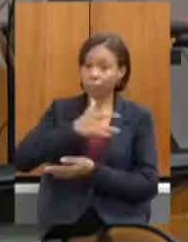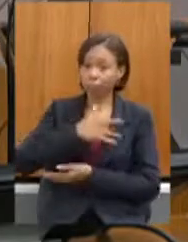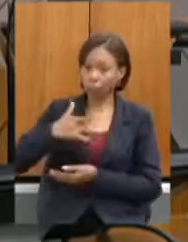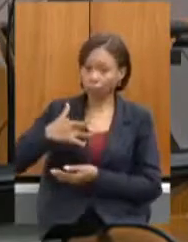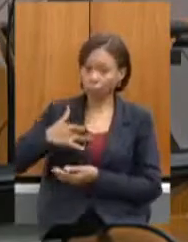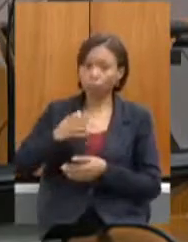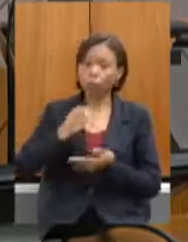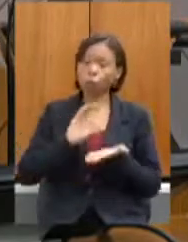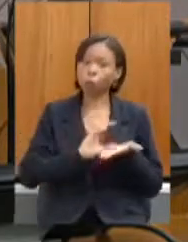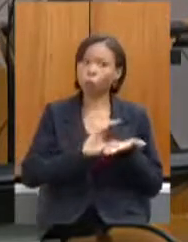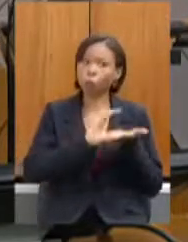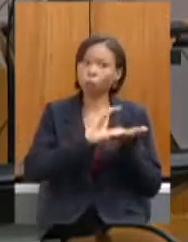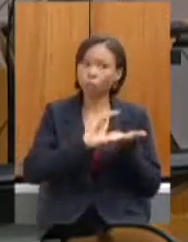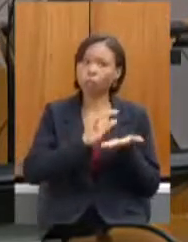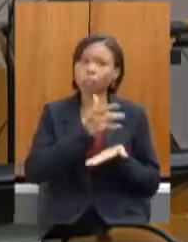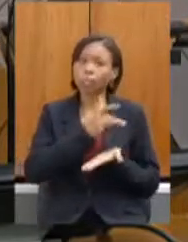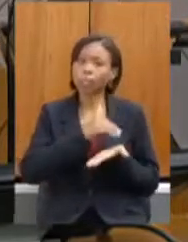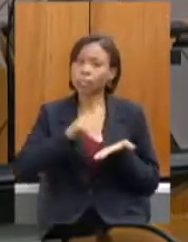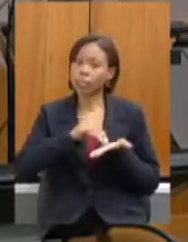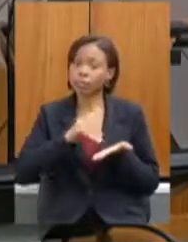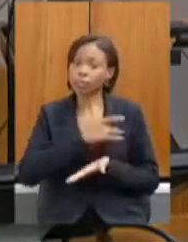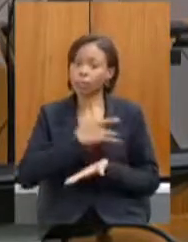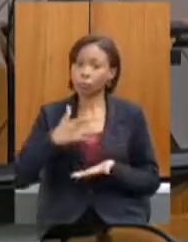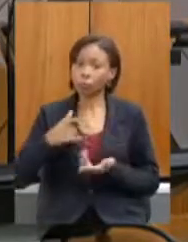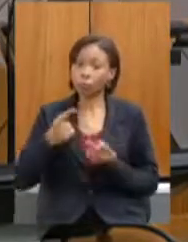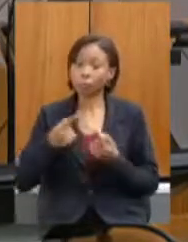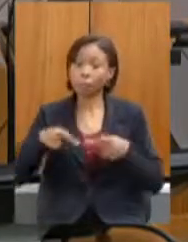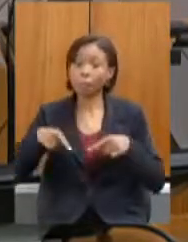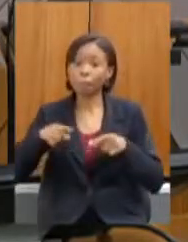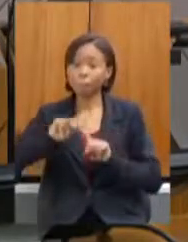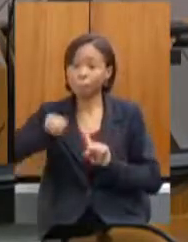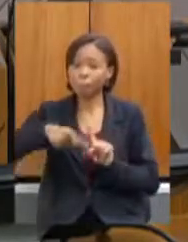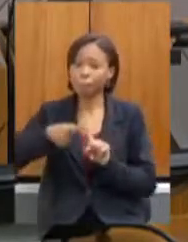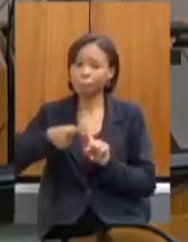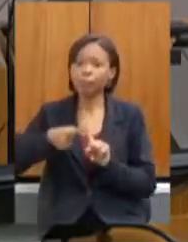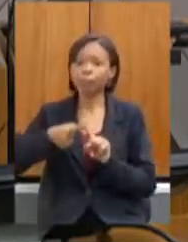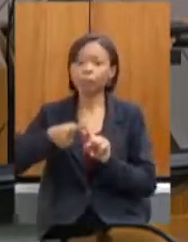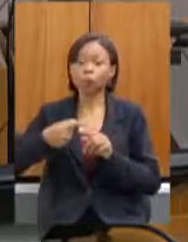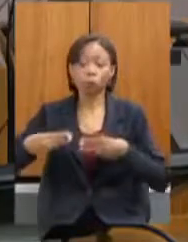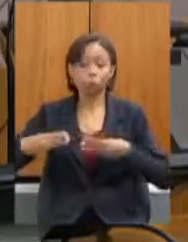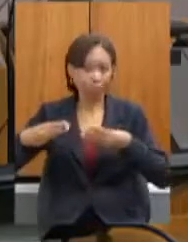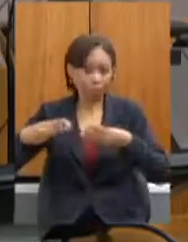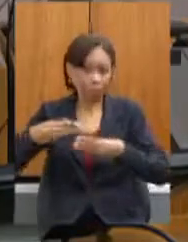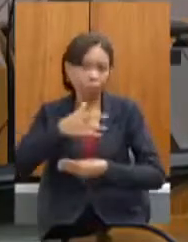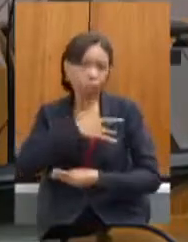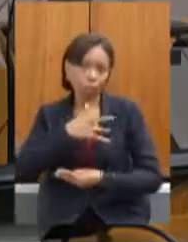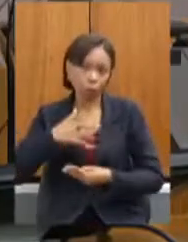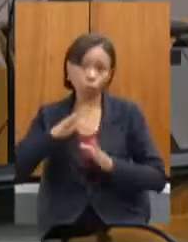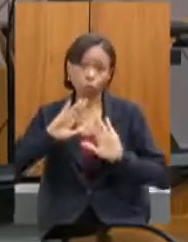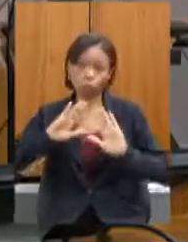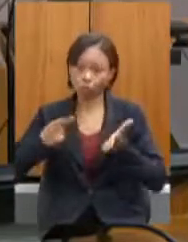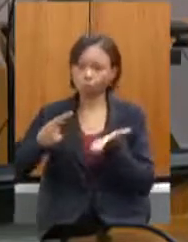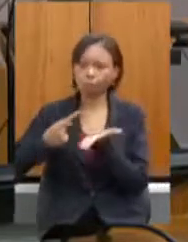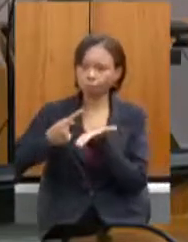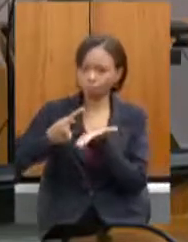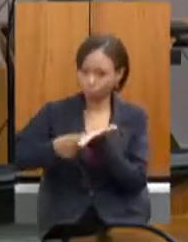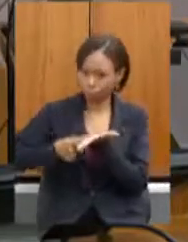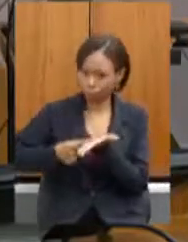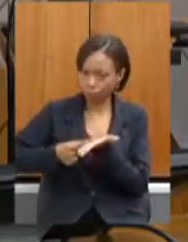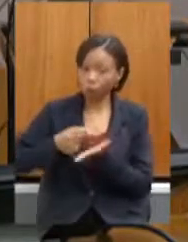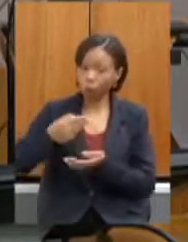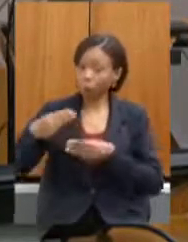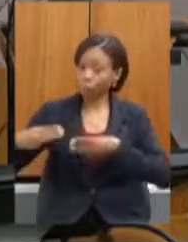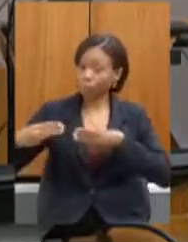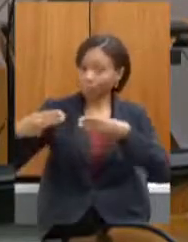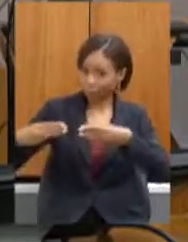de saúde junto com o ministério da saúde já tiveram esse acordo ou seja o ministério que irá comprar o